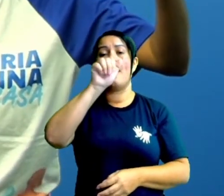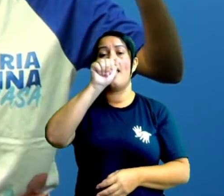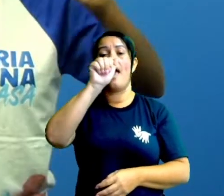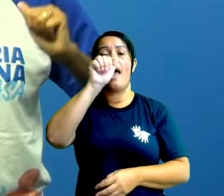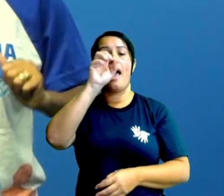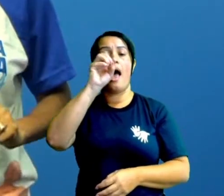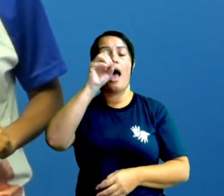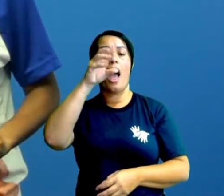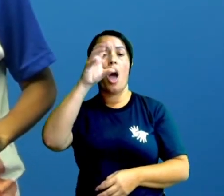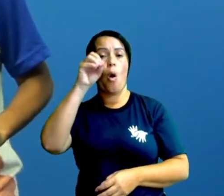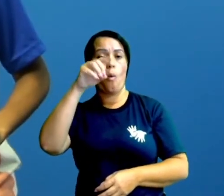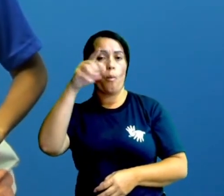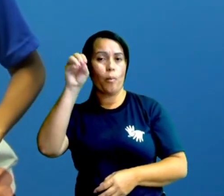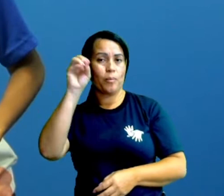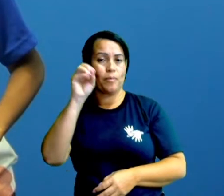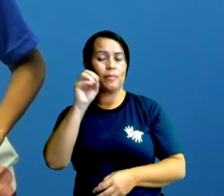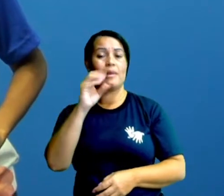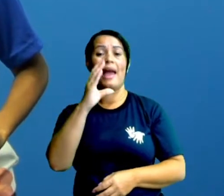leão